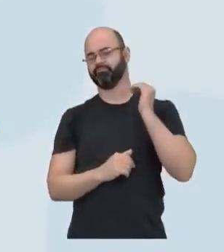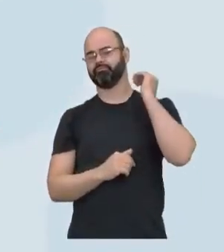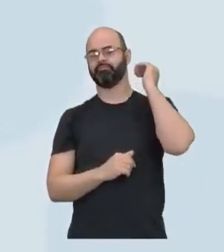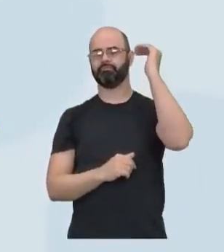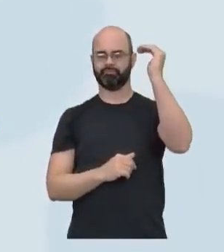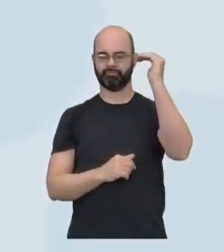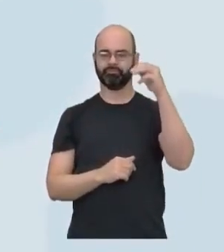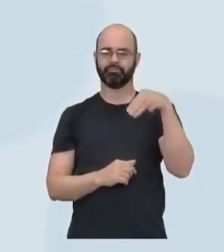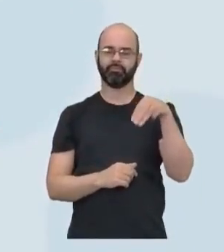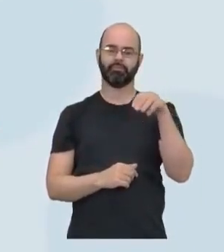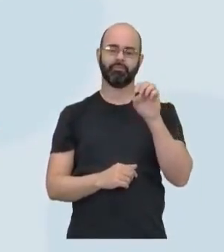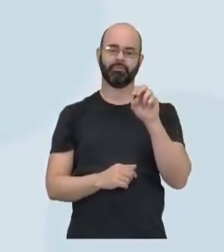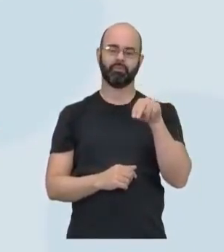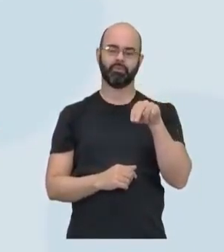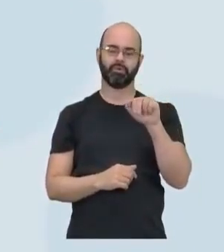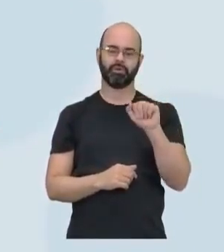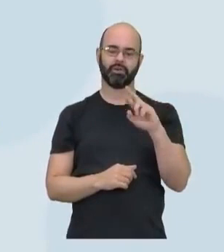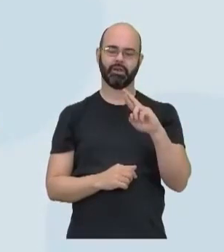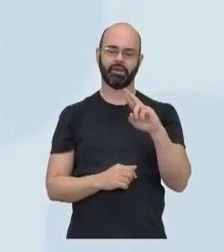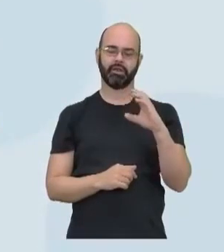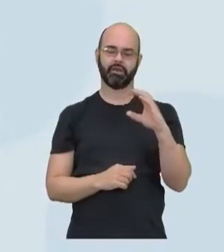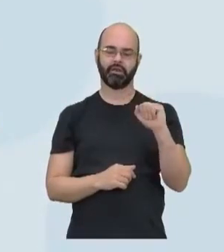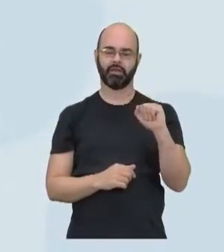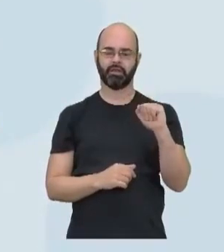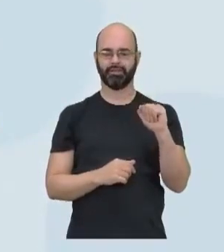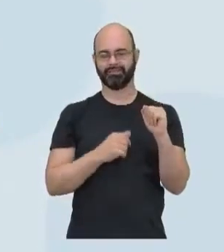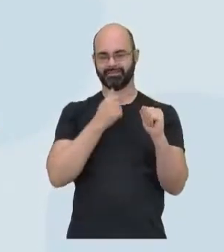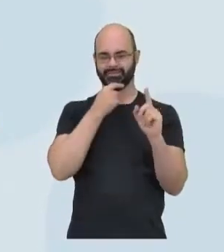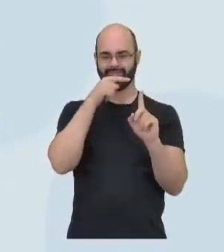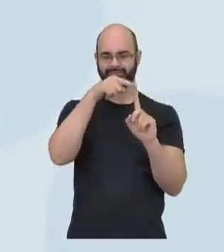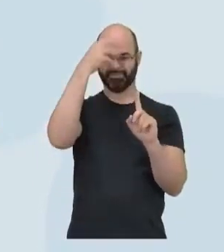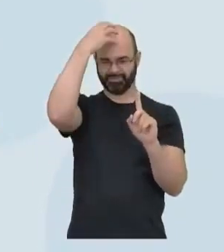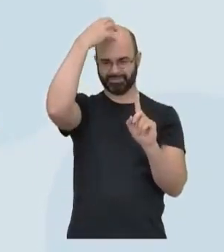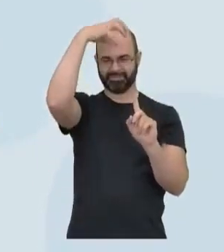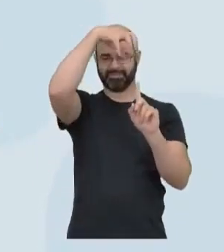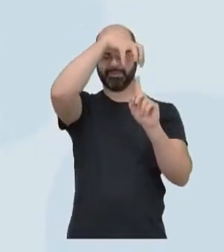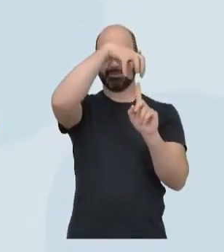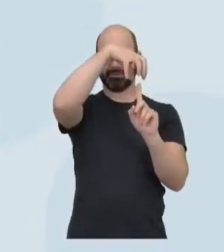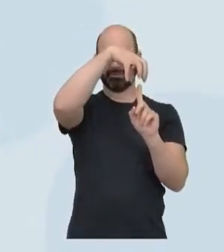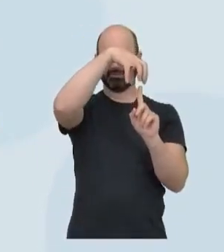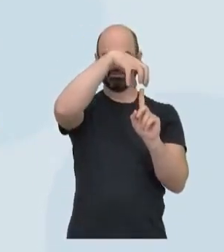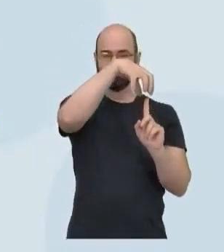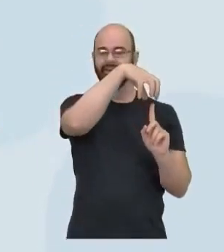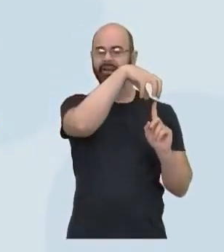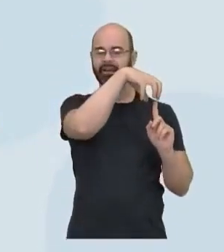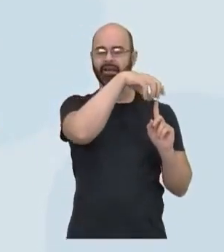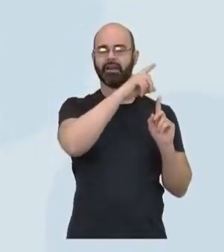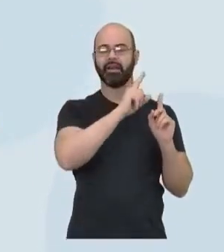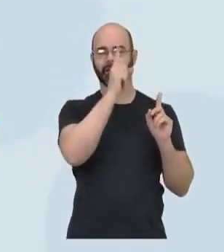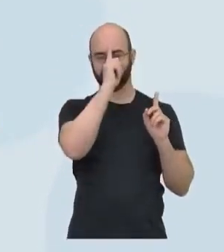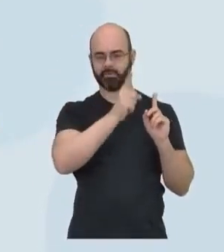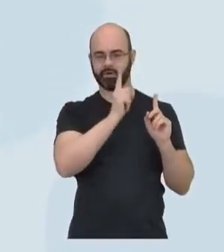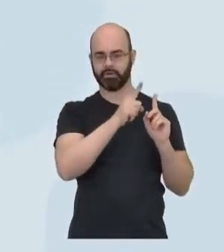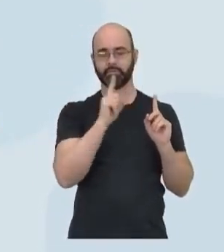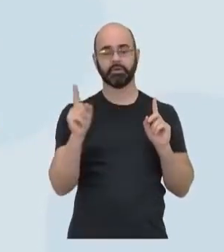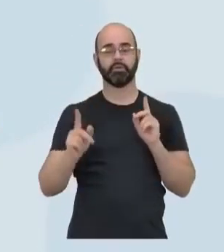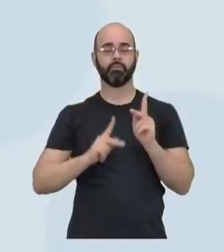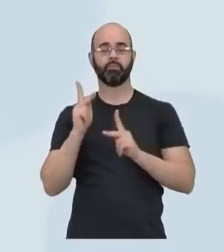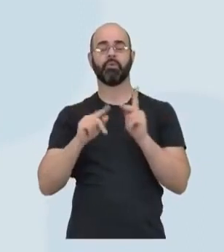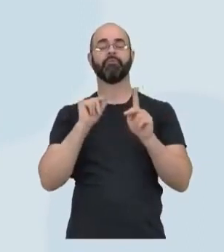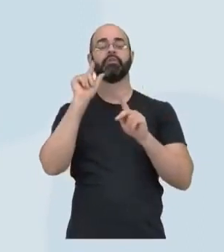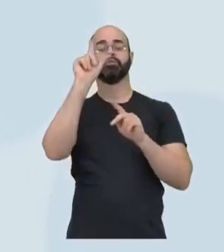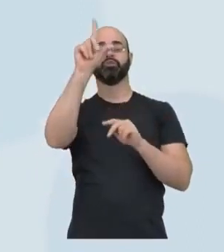e geralmente ele governa a partir de uma linhagem hereditária, de pai para filho. Ele não é escolhido pelo